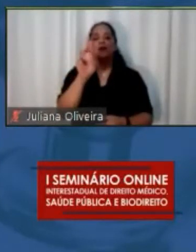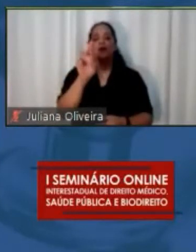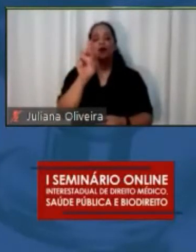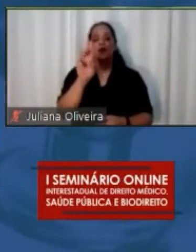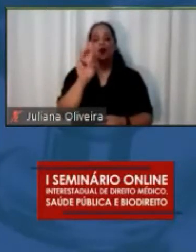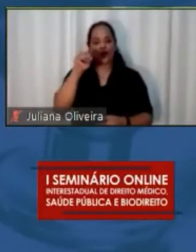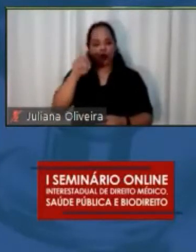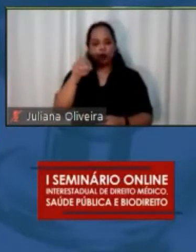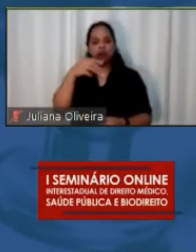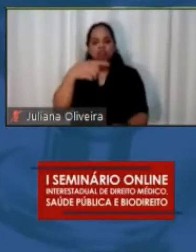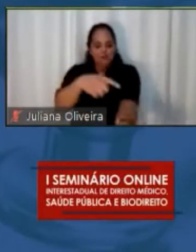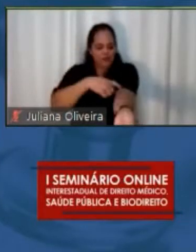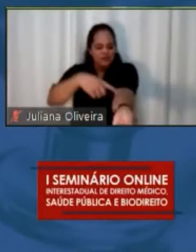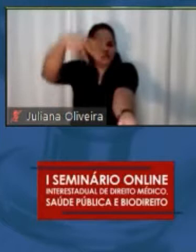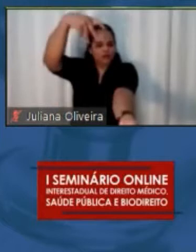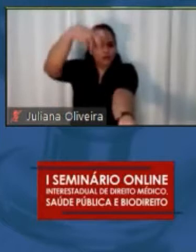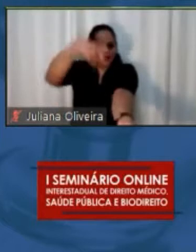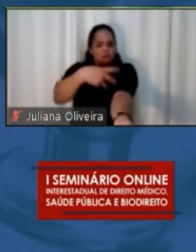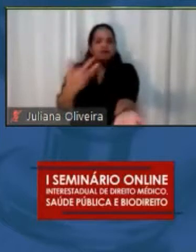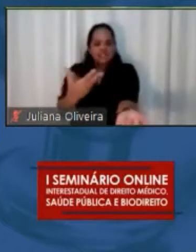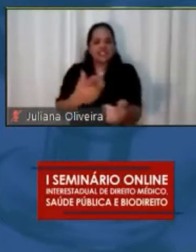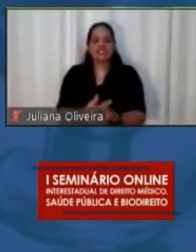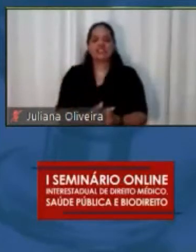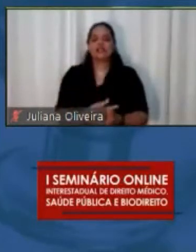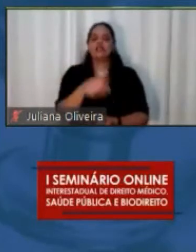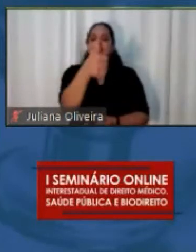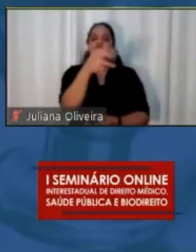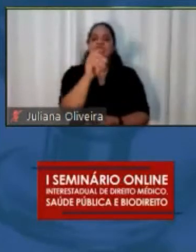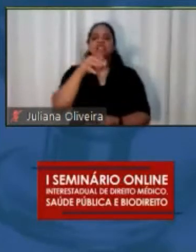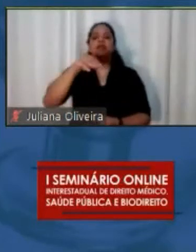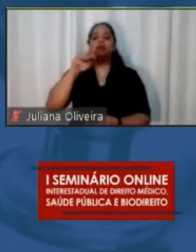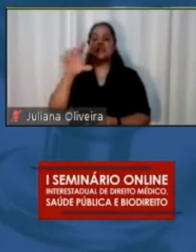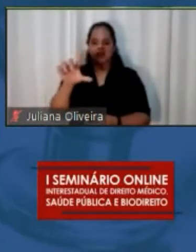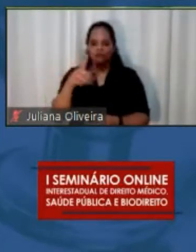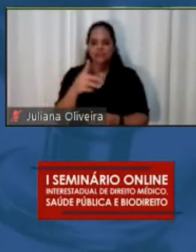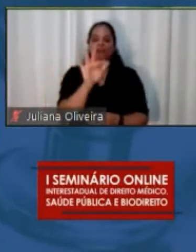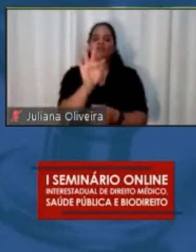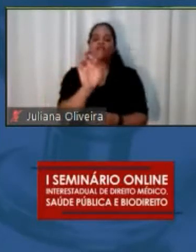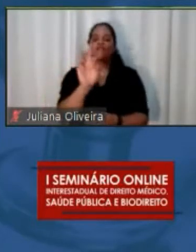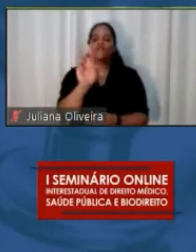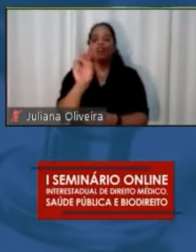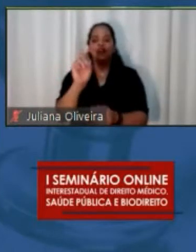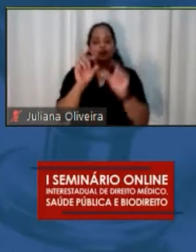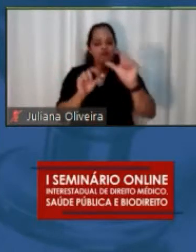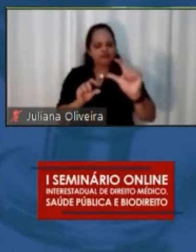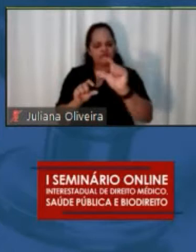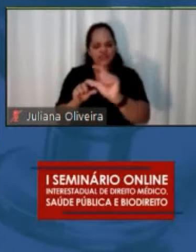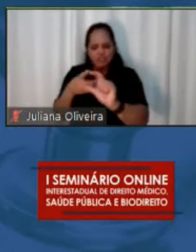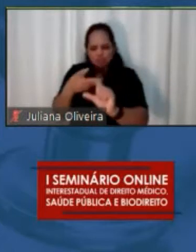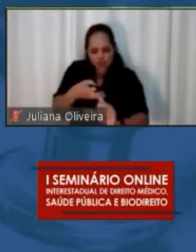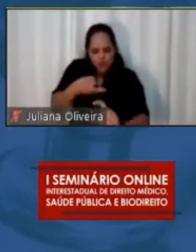que se dá o aporte de 100 miligramas de ferro por ampola. E temos também